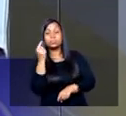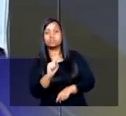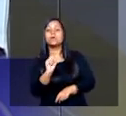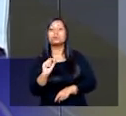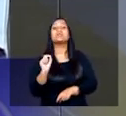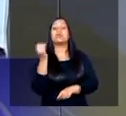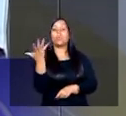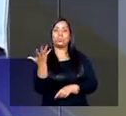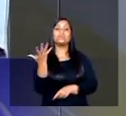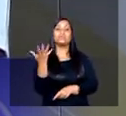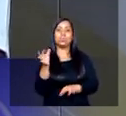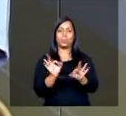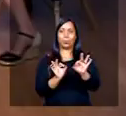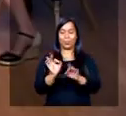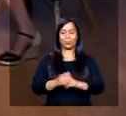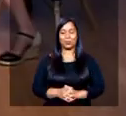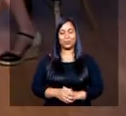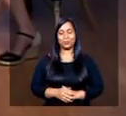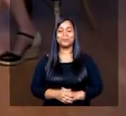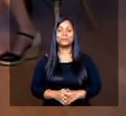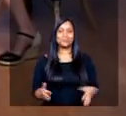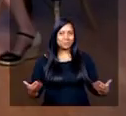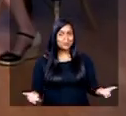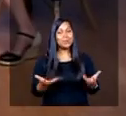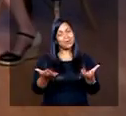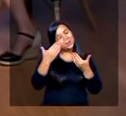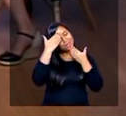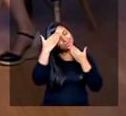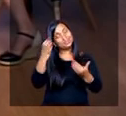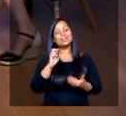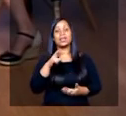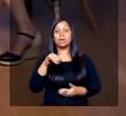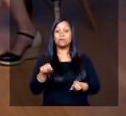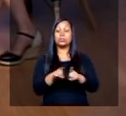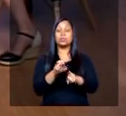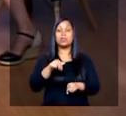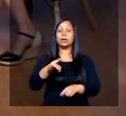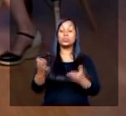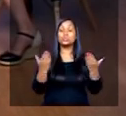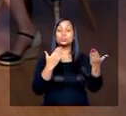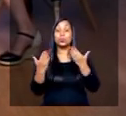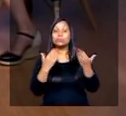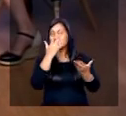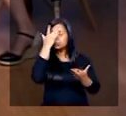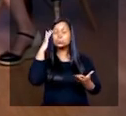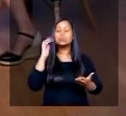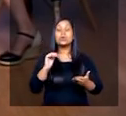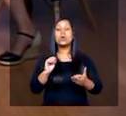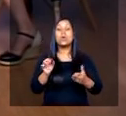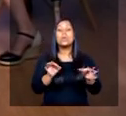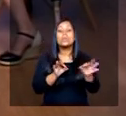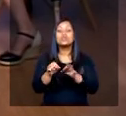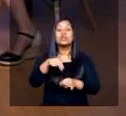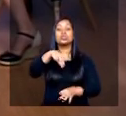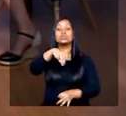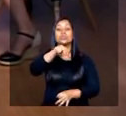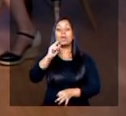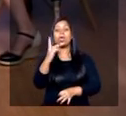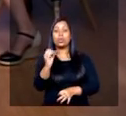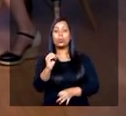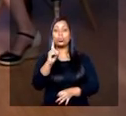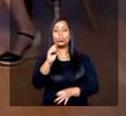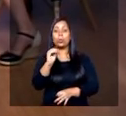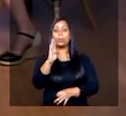que está acontecendo no projeto. Bacana, eu quero agradecer muito a Cláudia, a Aline. Hoje a gente conversou com o pessoal do Projeto Ninho do Bebê, então ficam